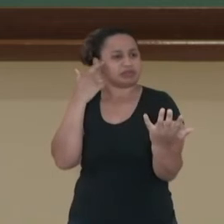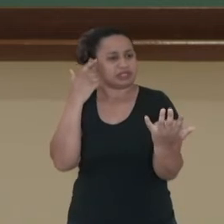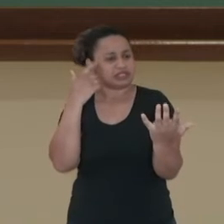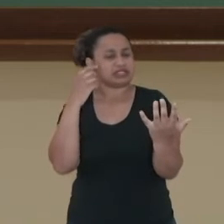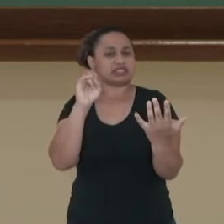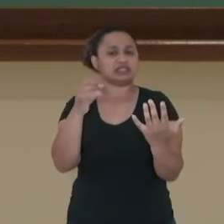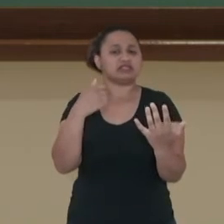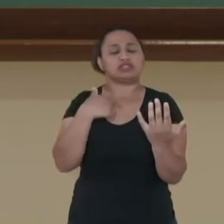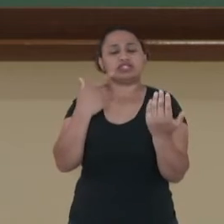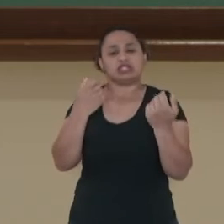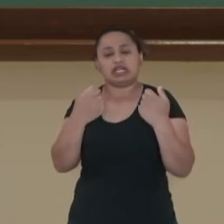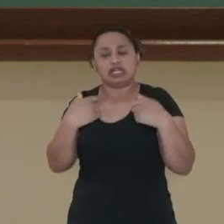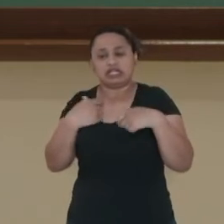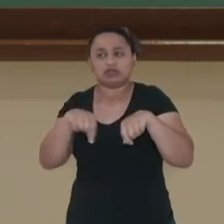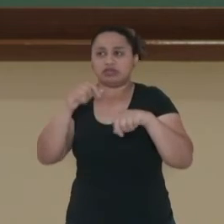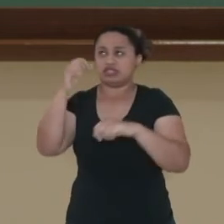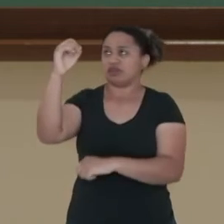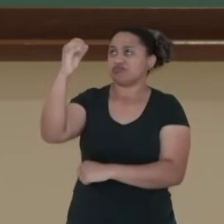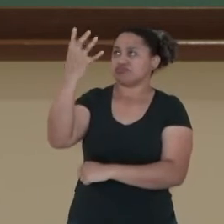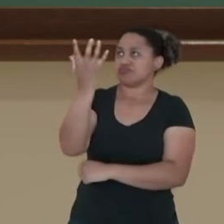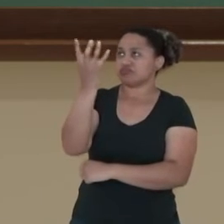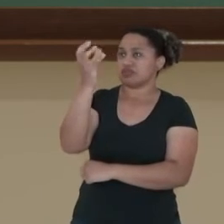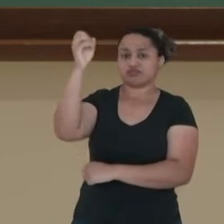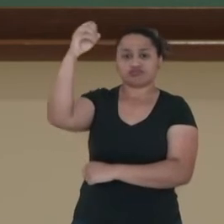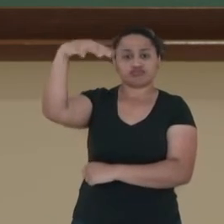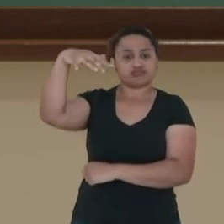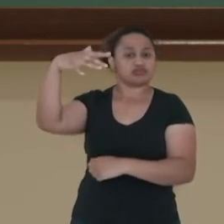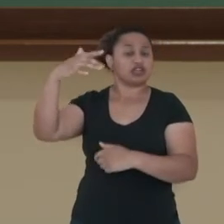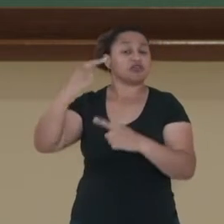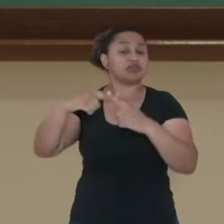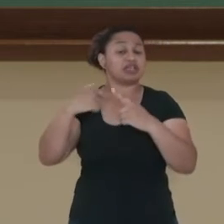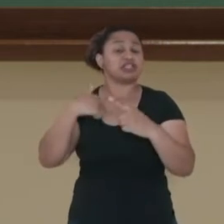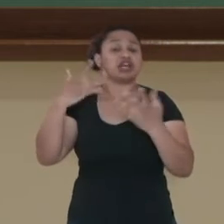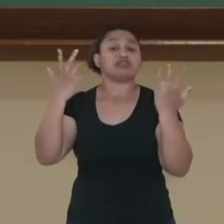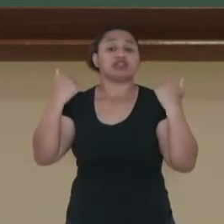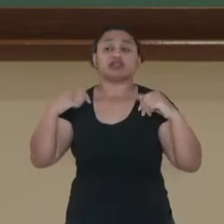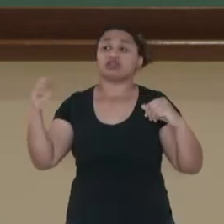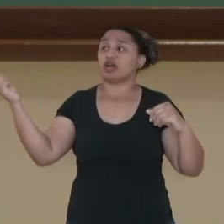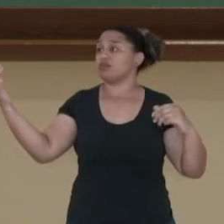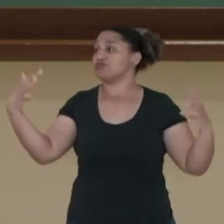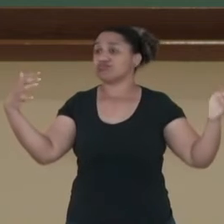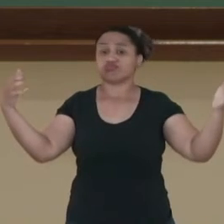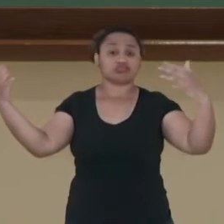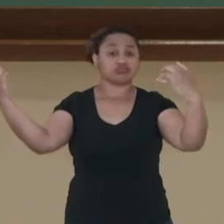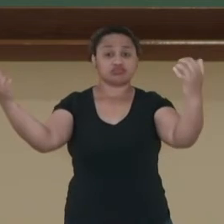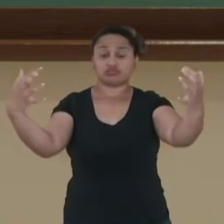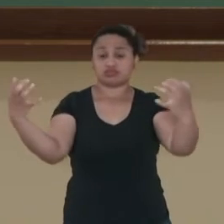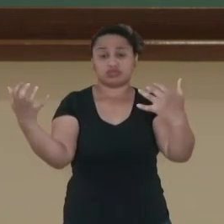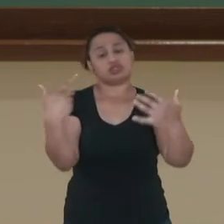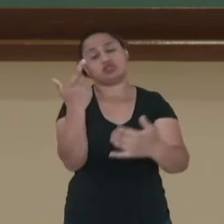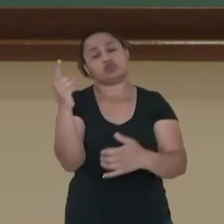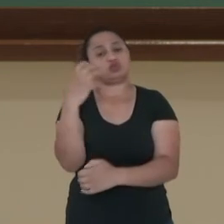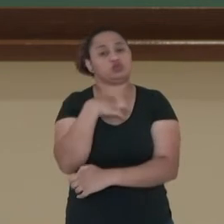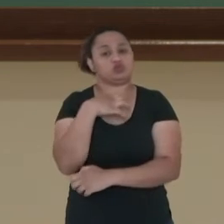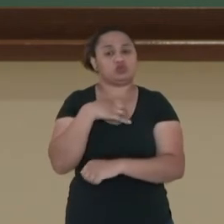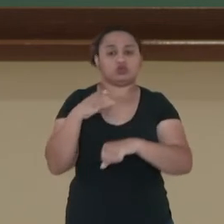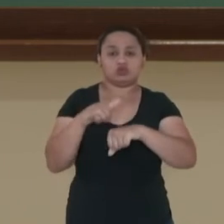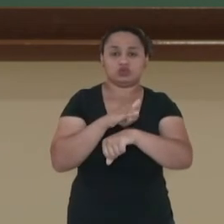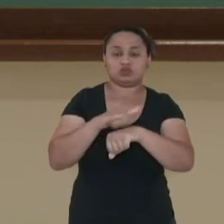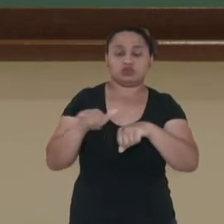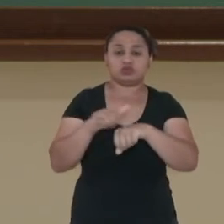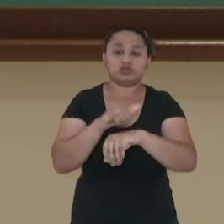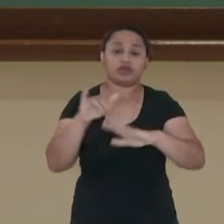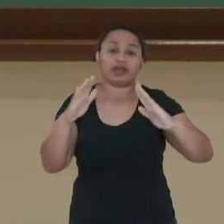né, que você tenha uma iluminação natural e outras formas ali de manter, né, a sua casa